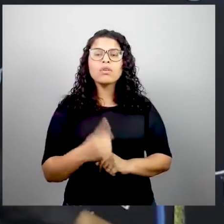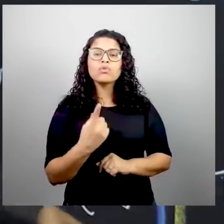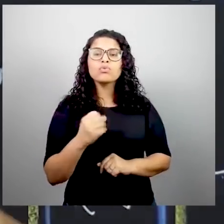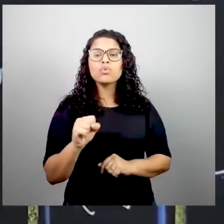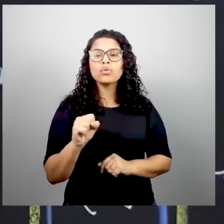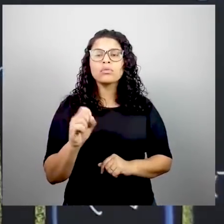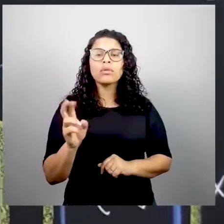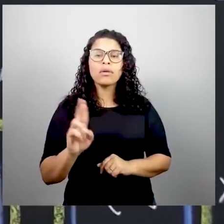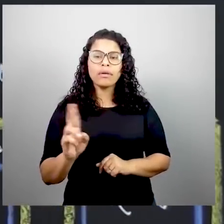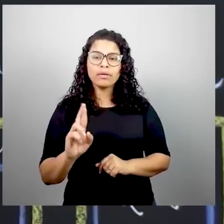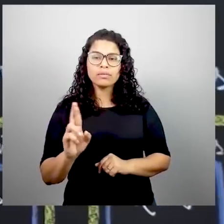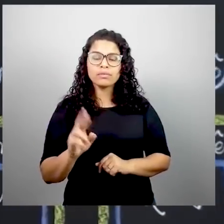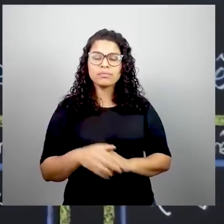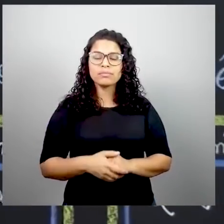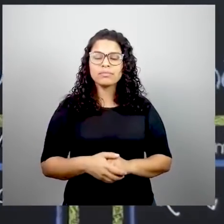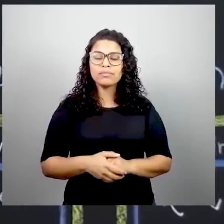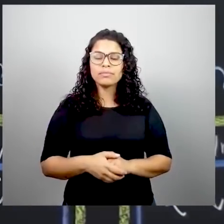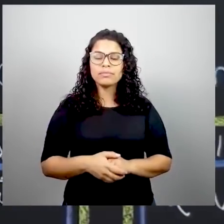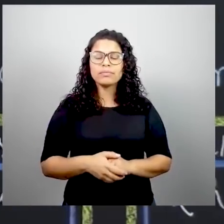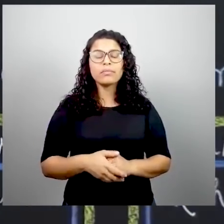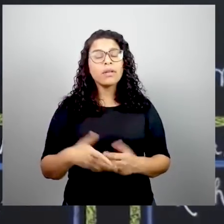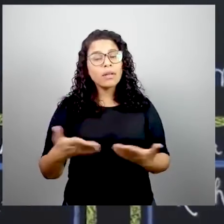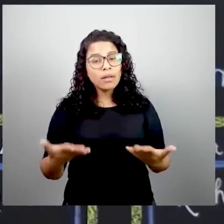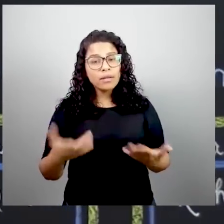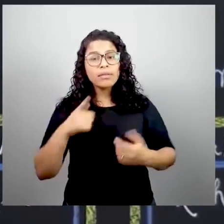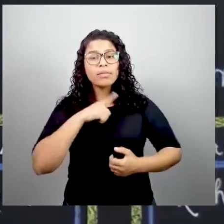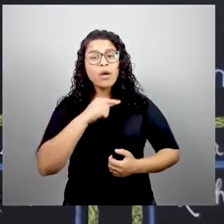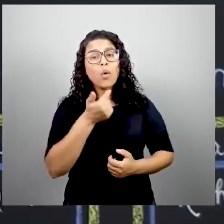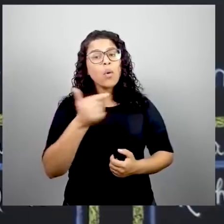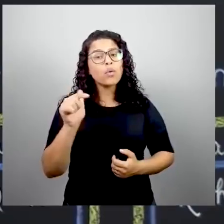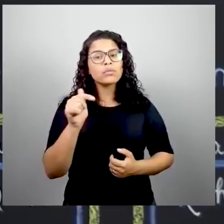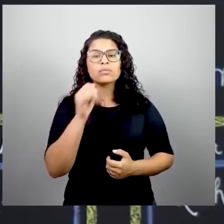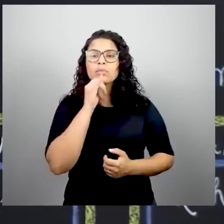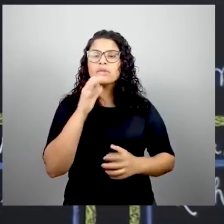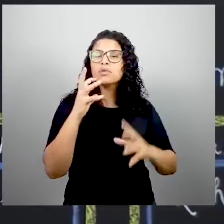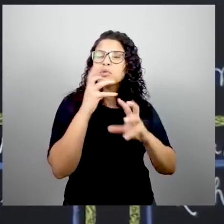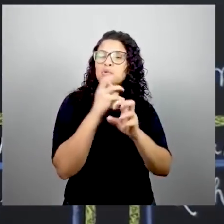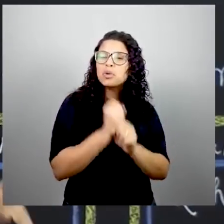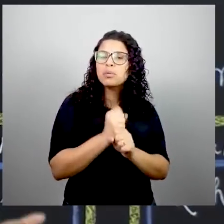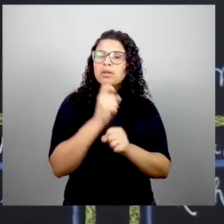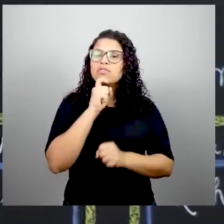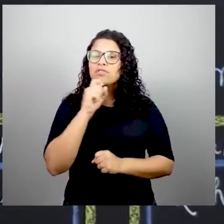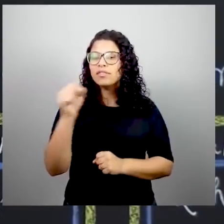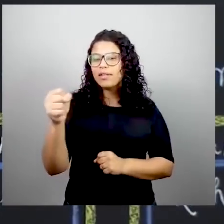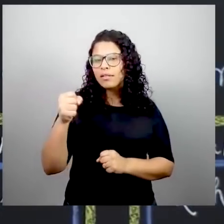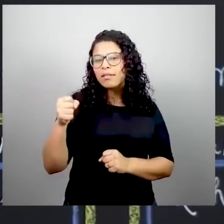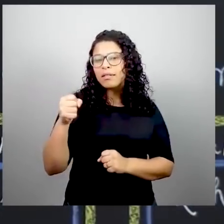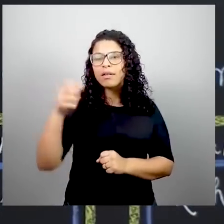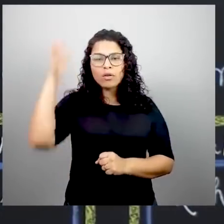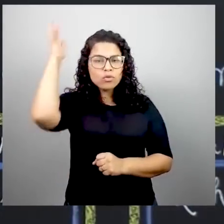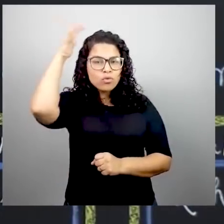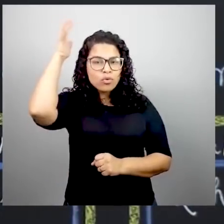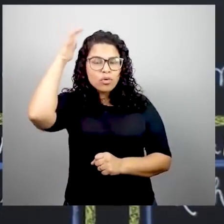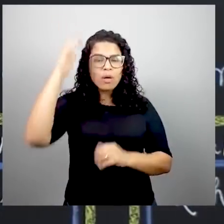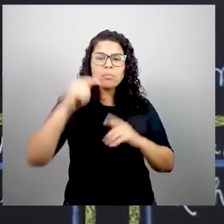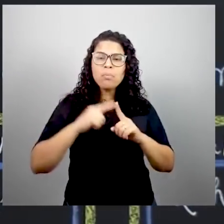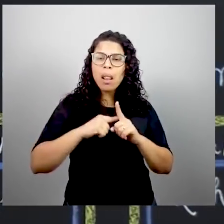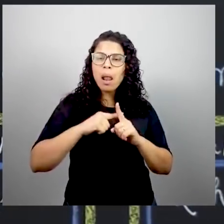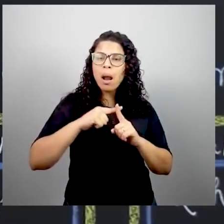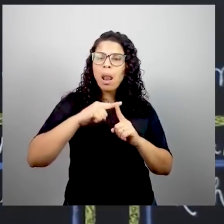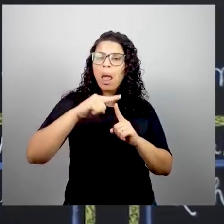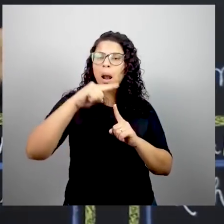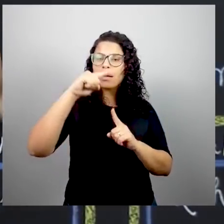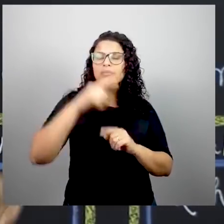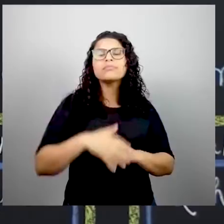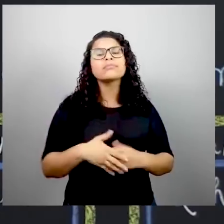aí, R$18. Fora todo o resto, correto? Então, vai somando a geladeira, vai somando o chuveiro, e vai aumentando, e vai aumentando, e